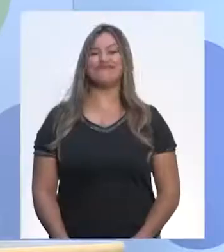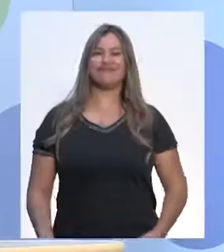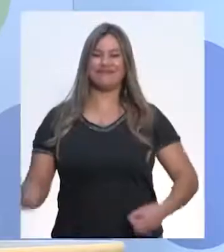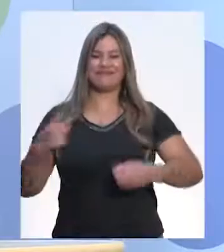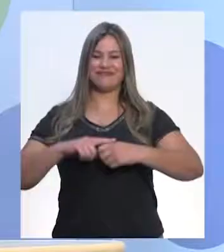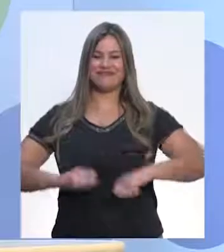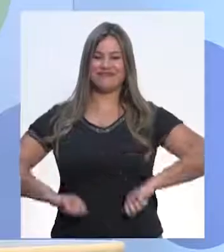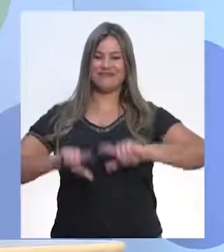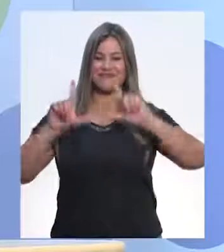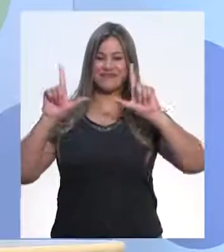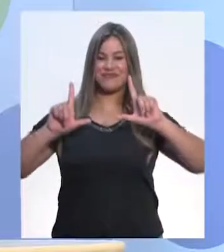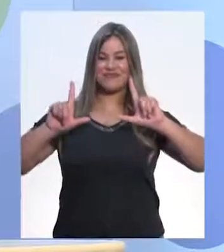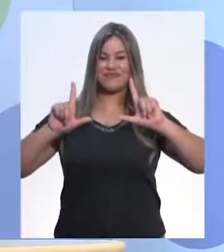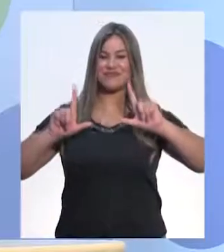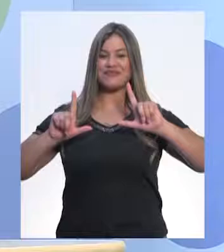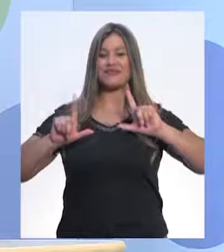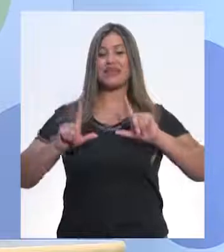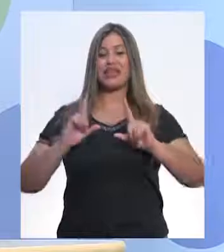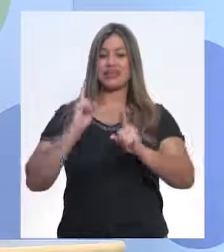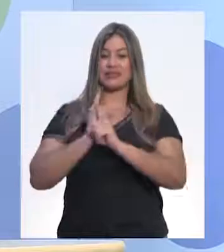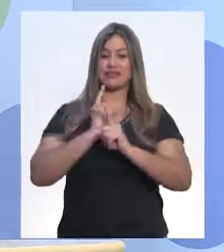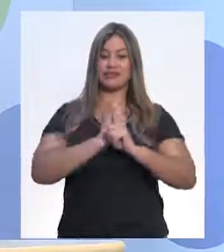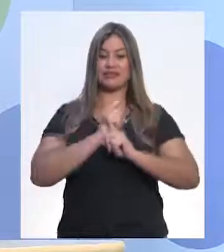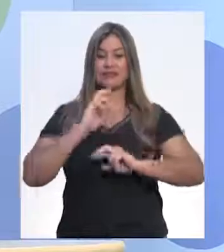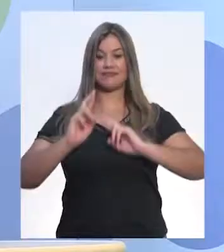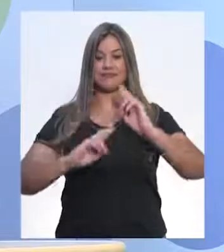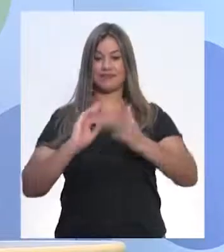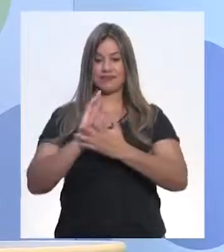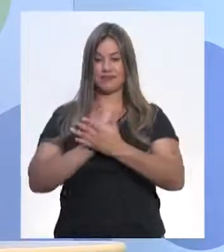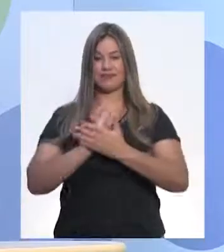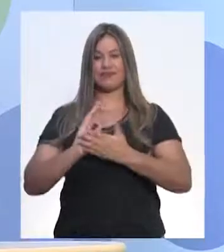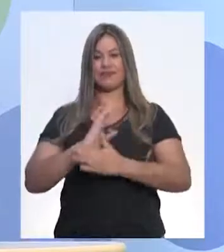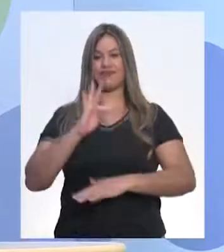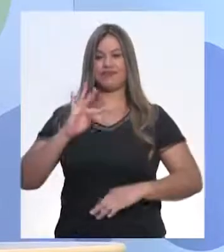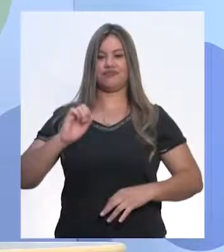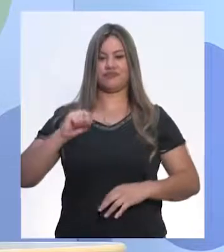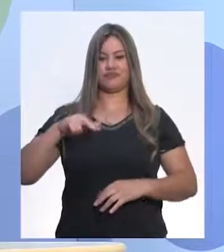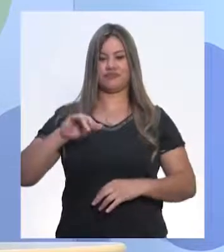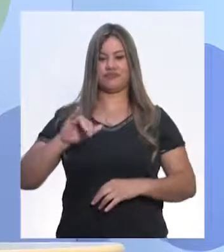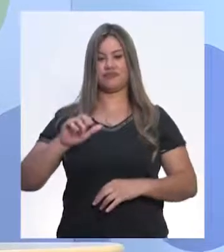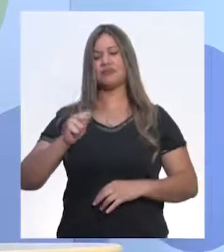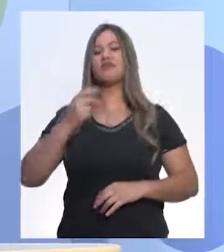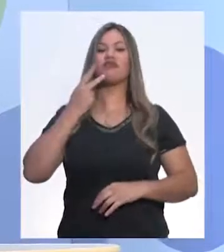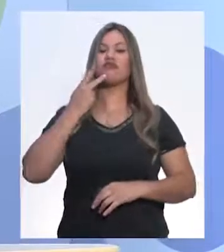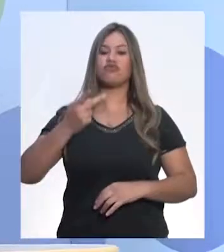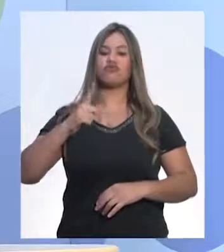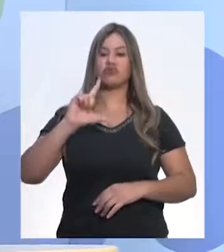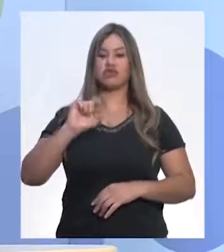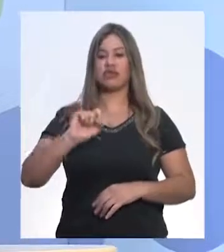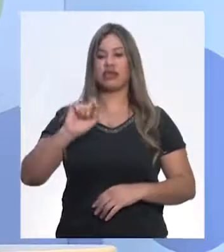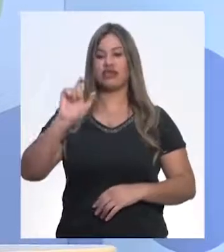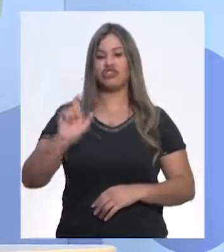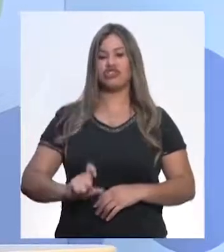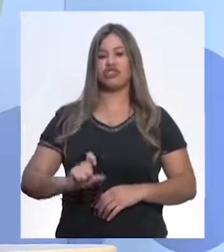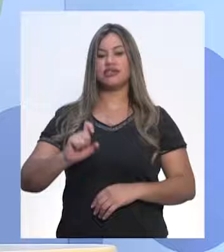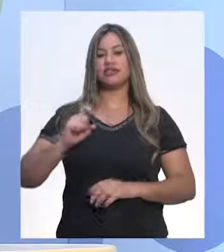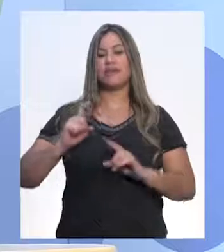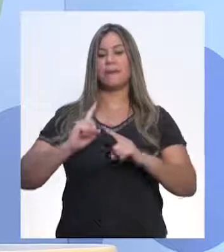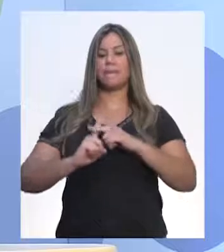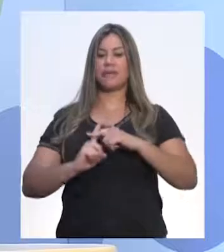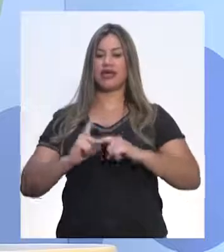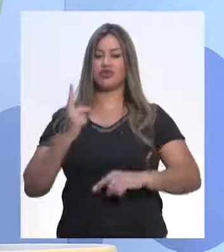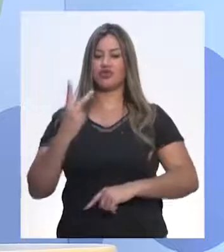Retornamos aqui, como encontrei algumas respostas. Ó. A Tainá colocou 10x mais 2x é igual